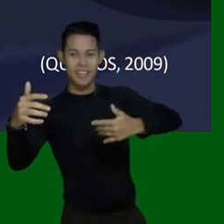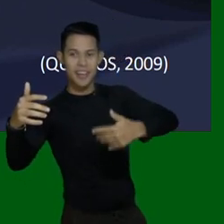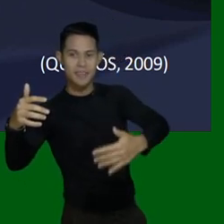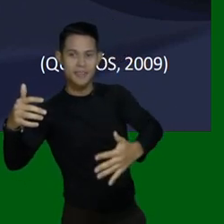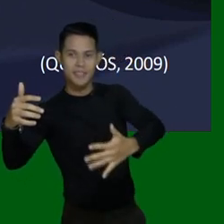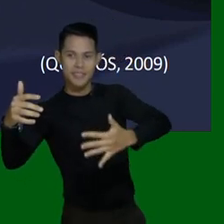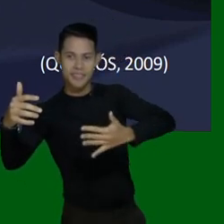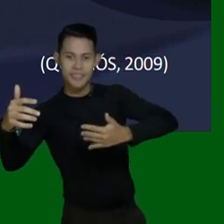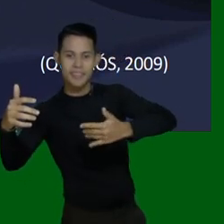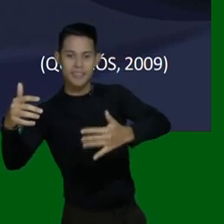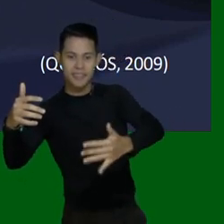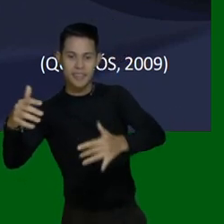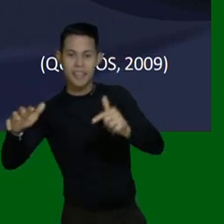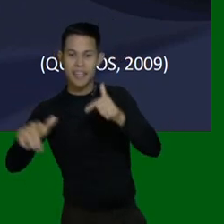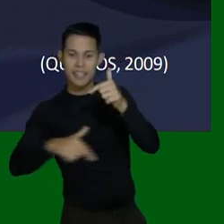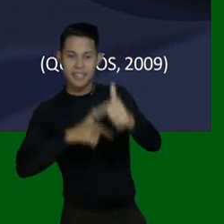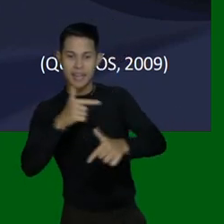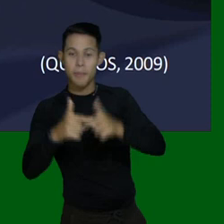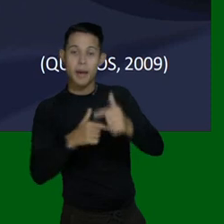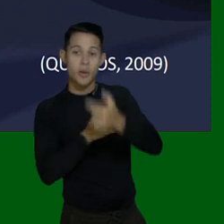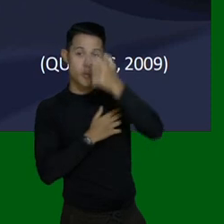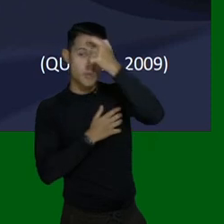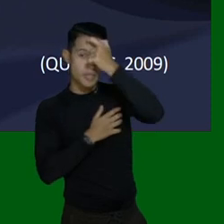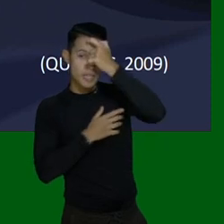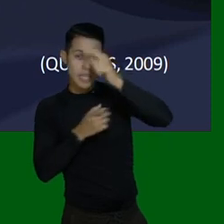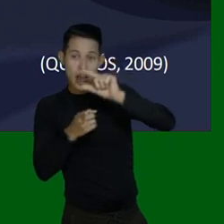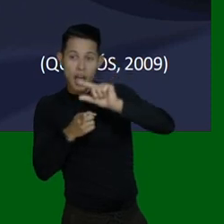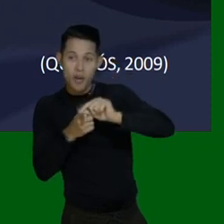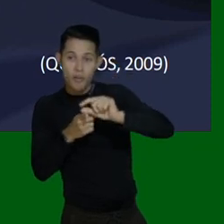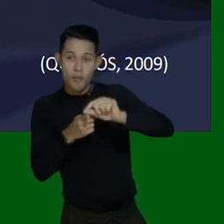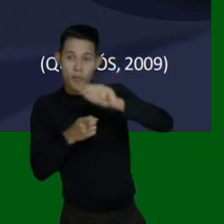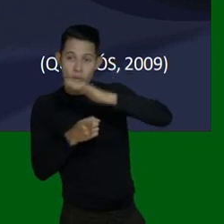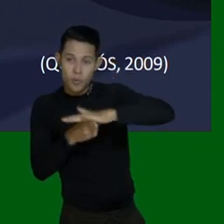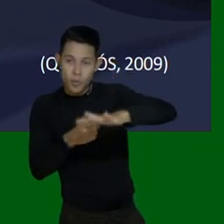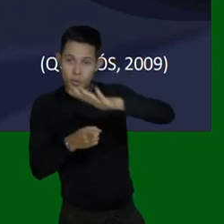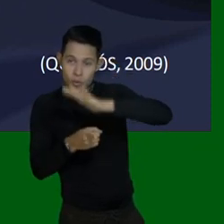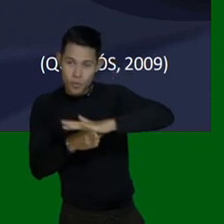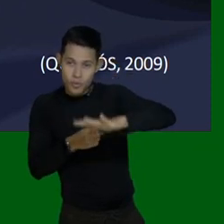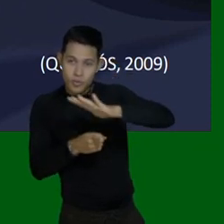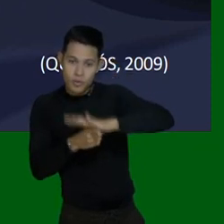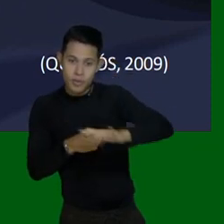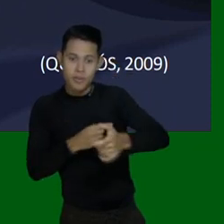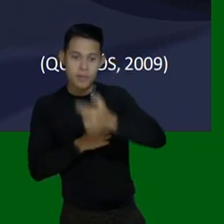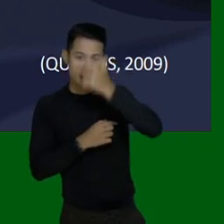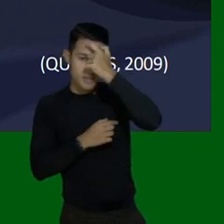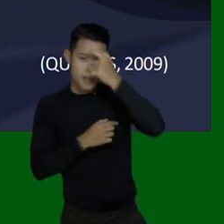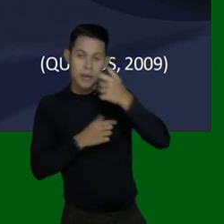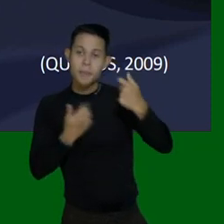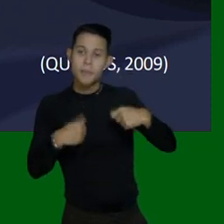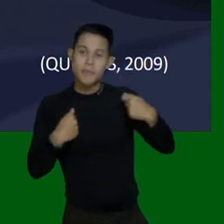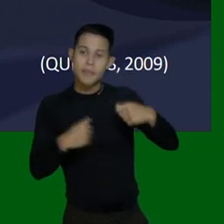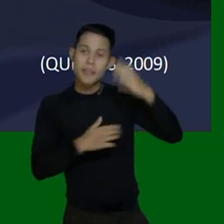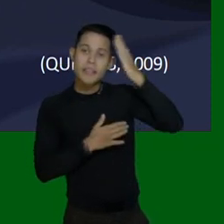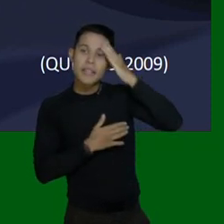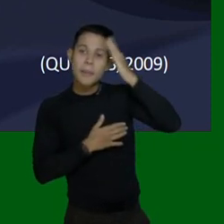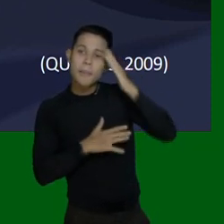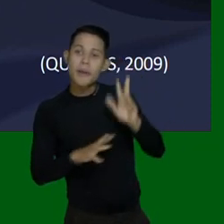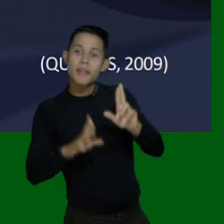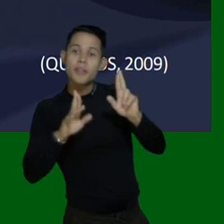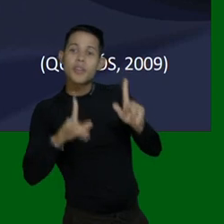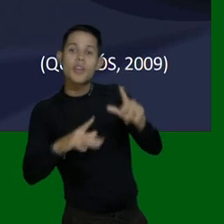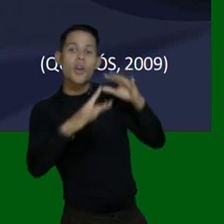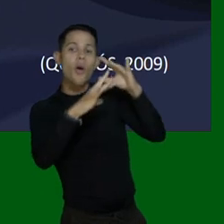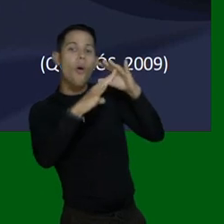consciência fonêmica a gente tem que diferenciar né Muito bem O sopro da